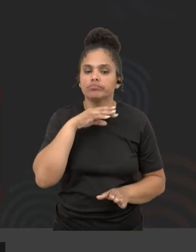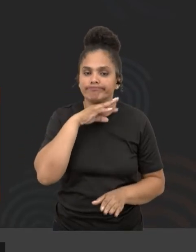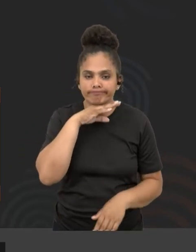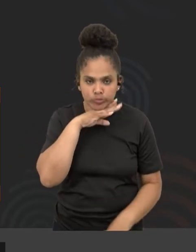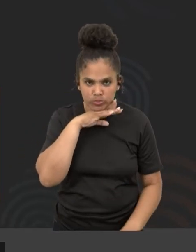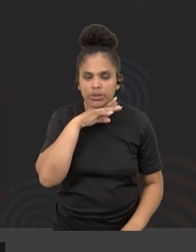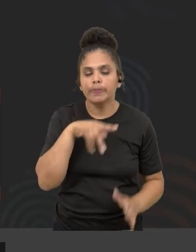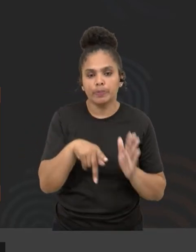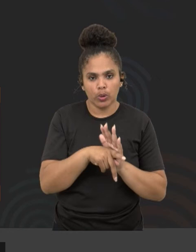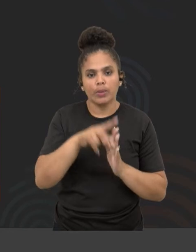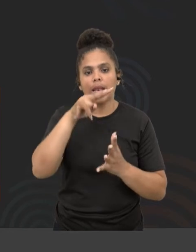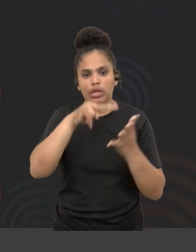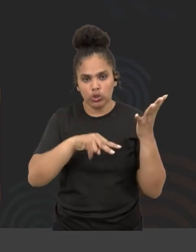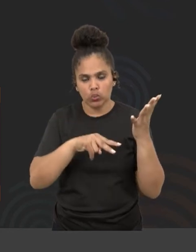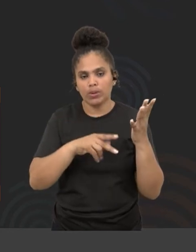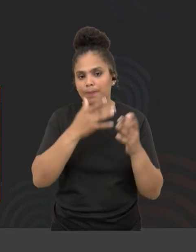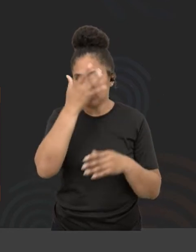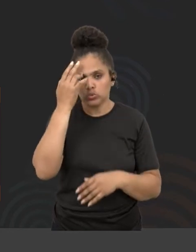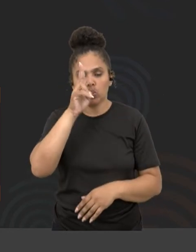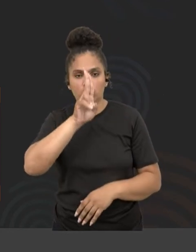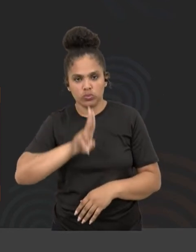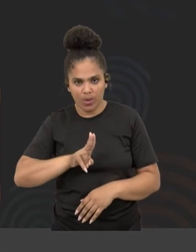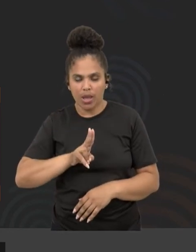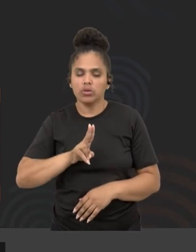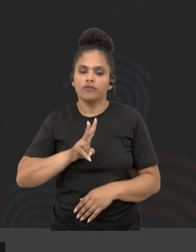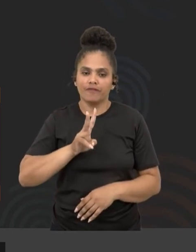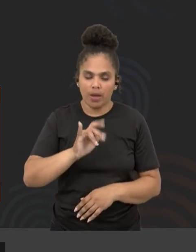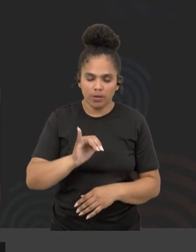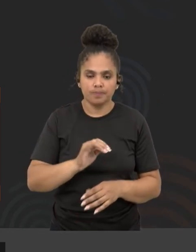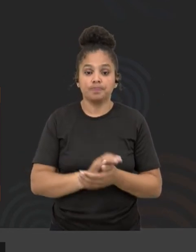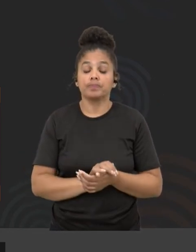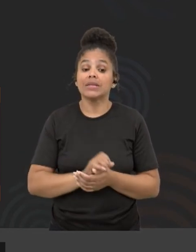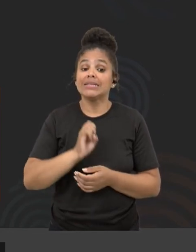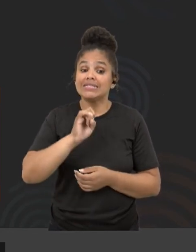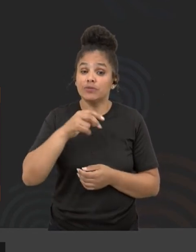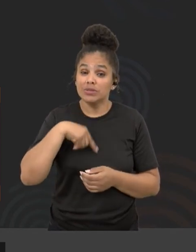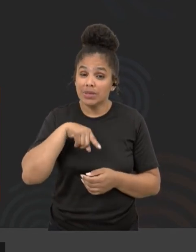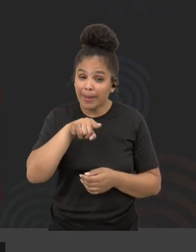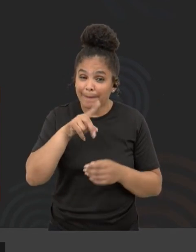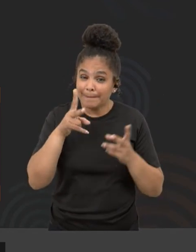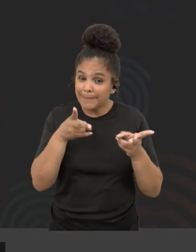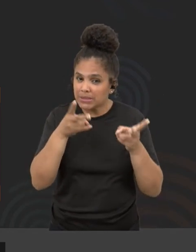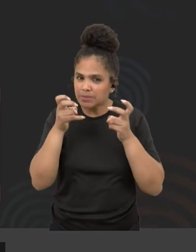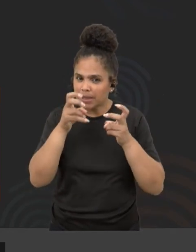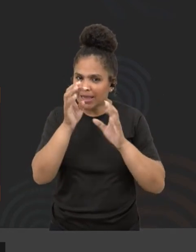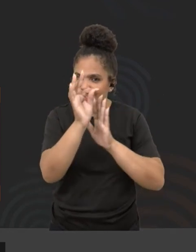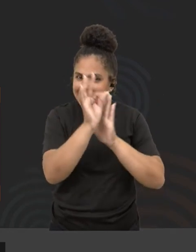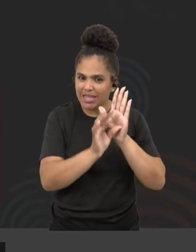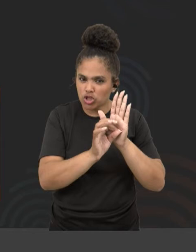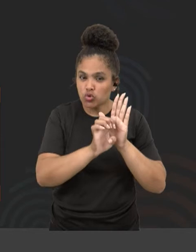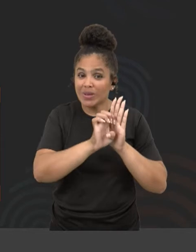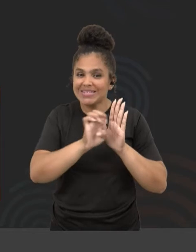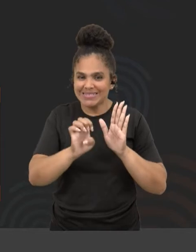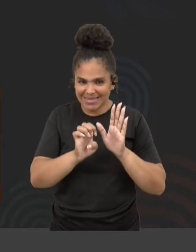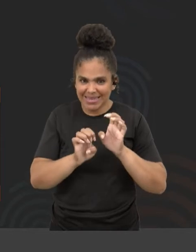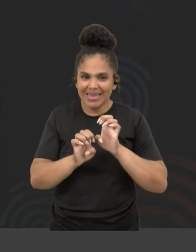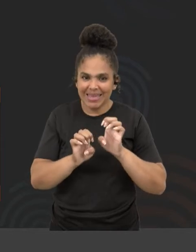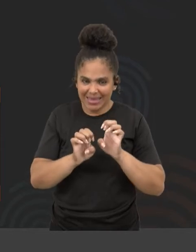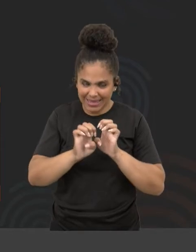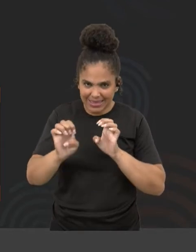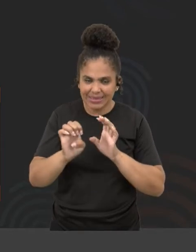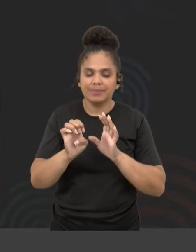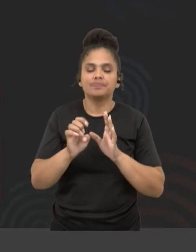o nosso usuário. Bom, se você for olhar, aqui no texto da esquerda, a gente